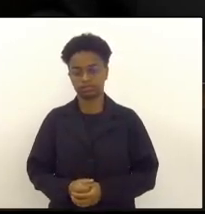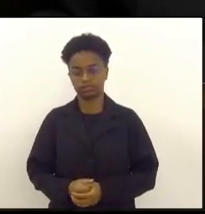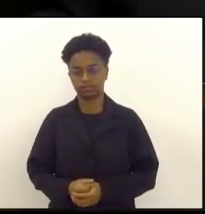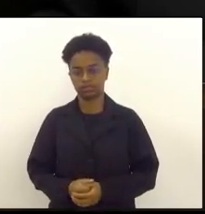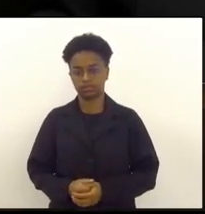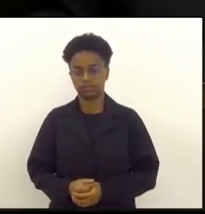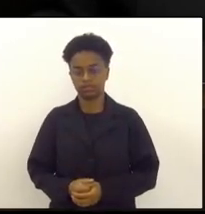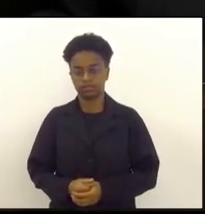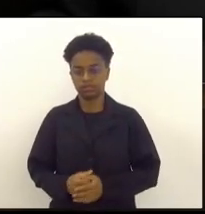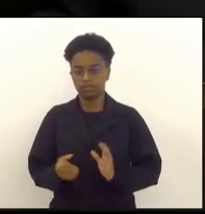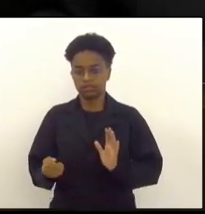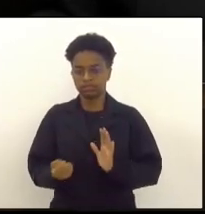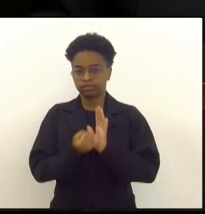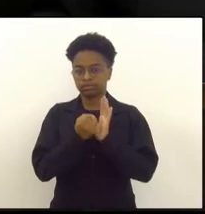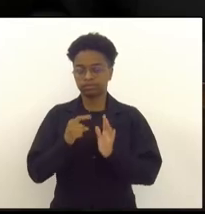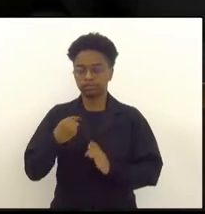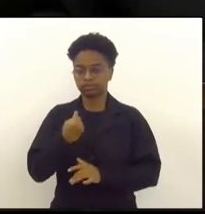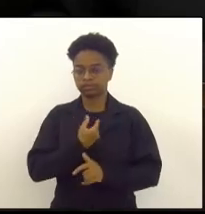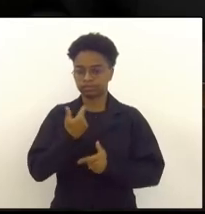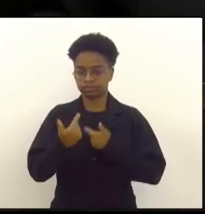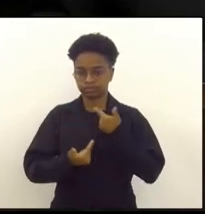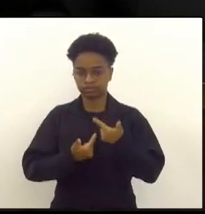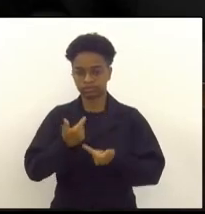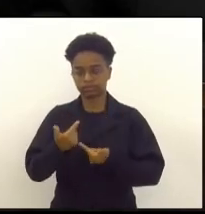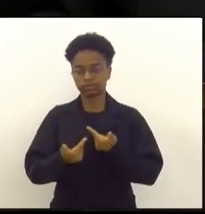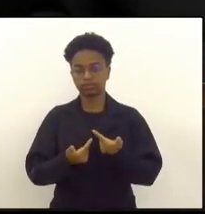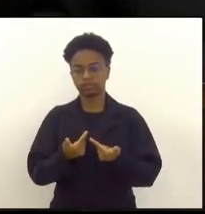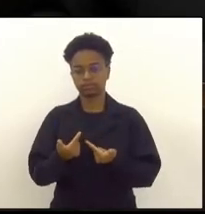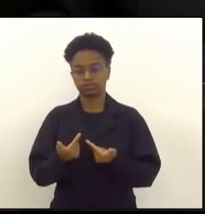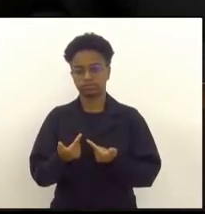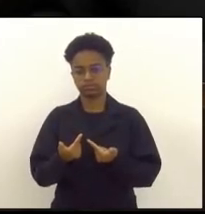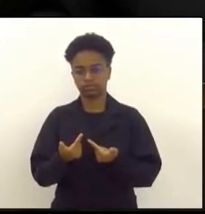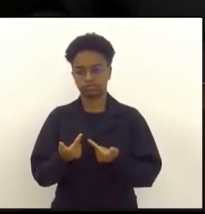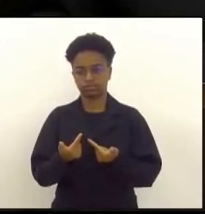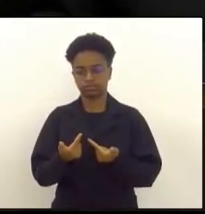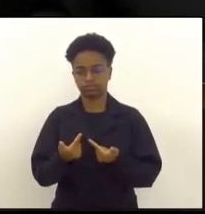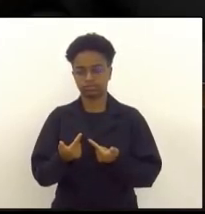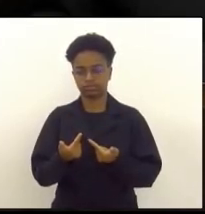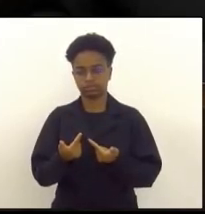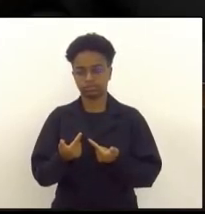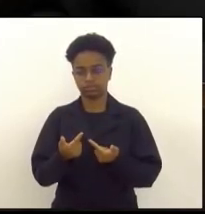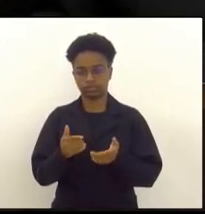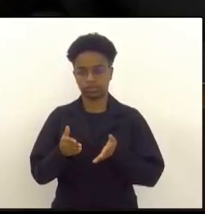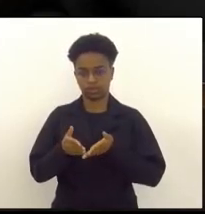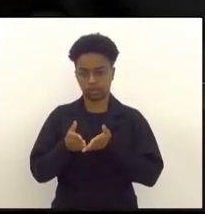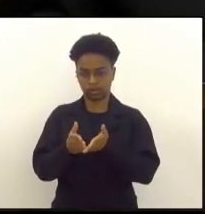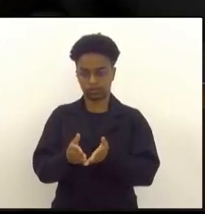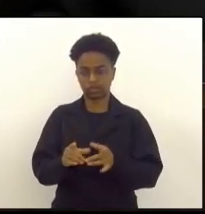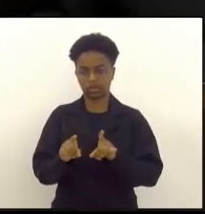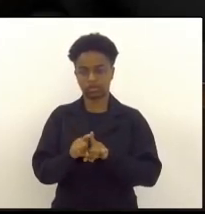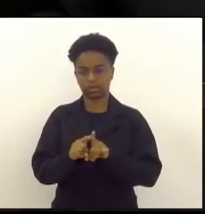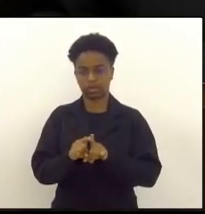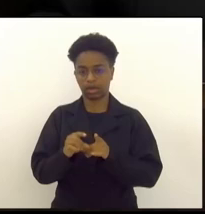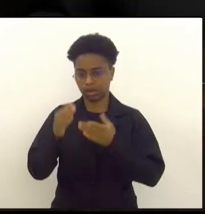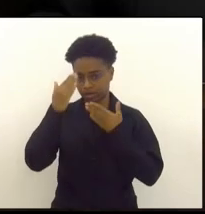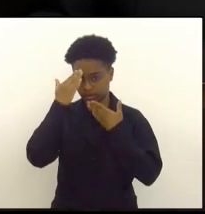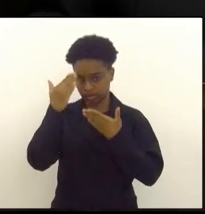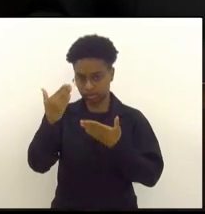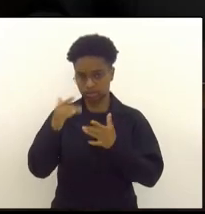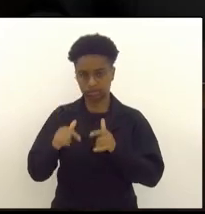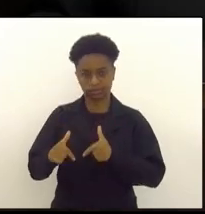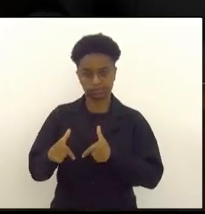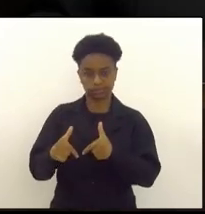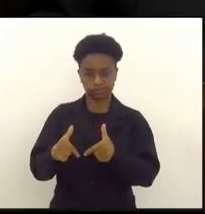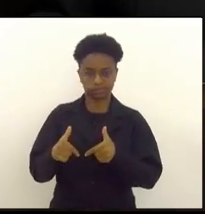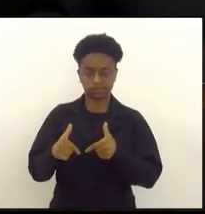imortalizou o nosso trabalhador, do nosso trabalhador offshore. Quero agradecer que essa